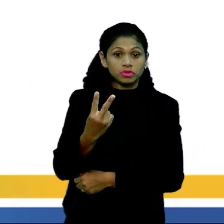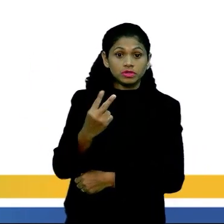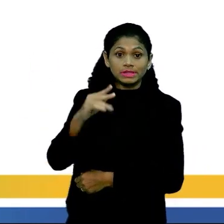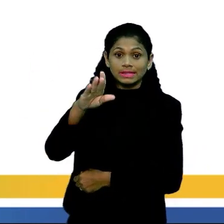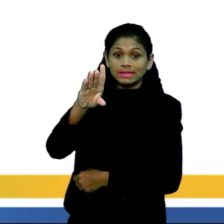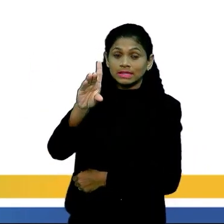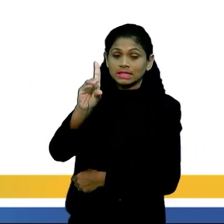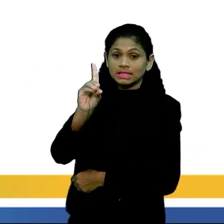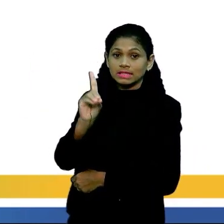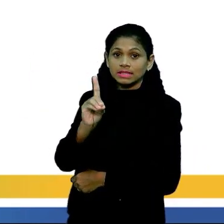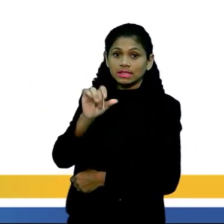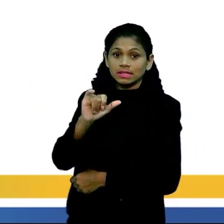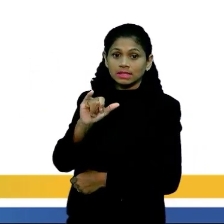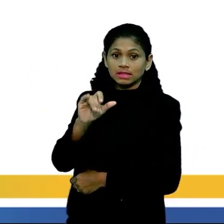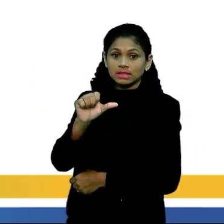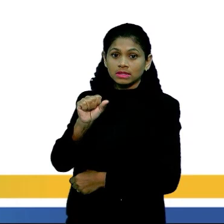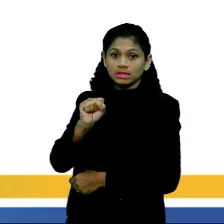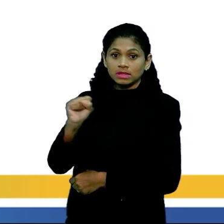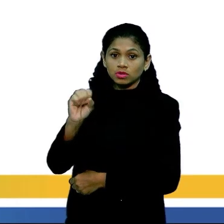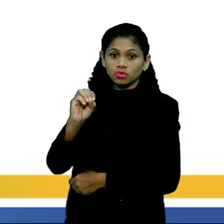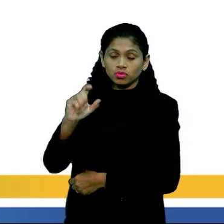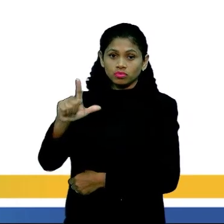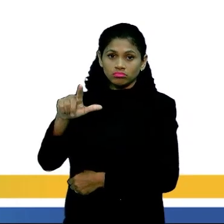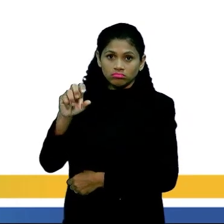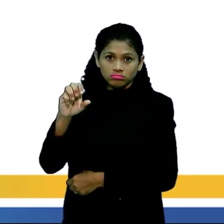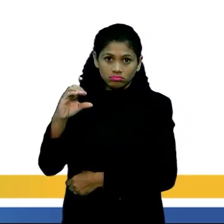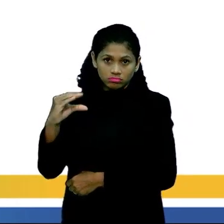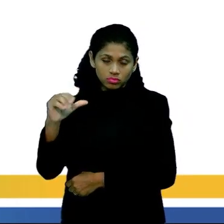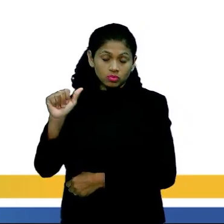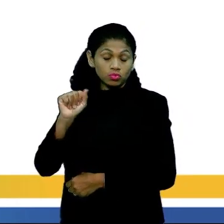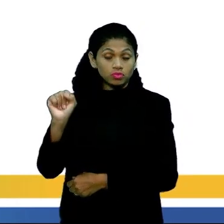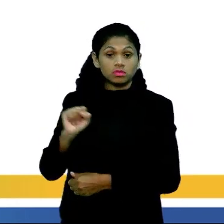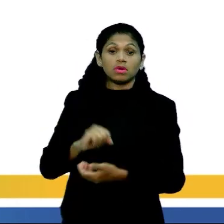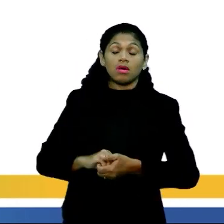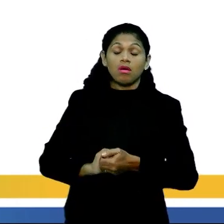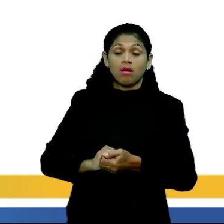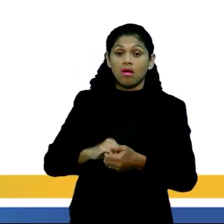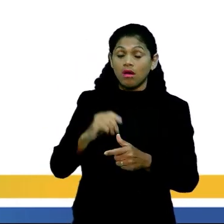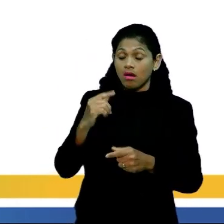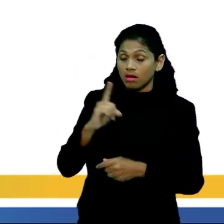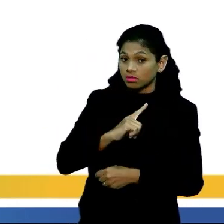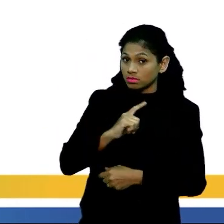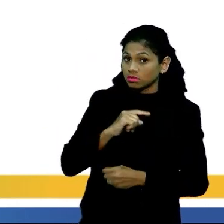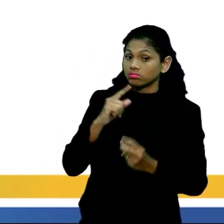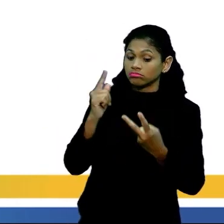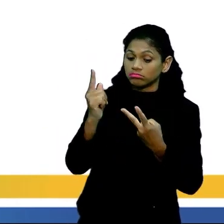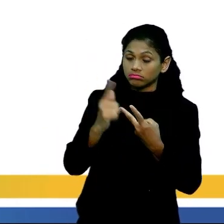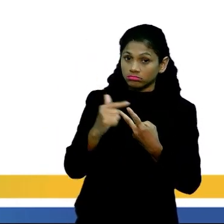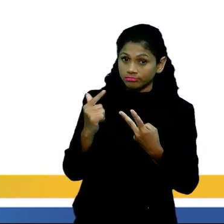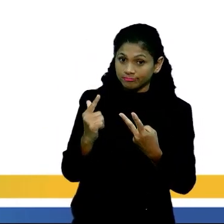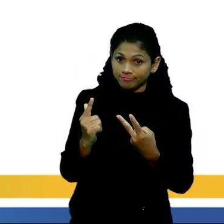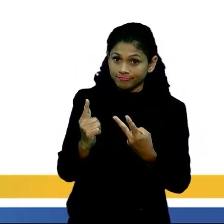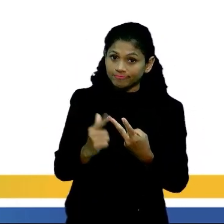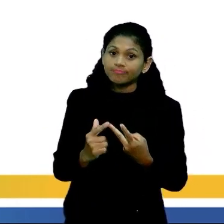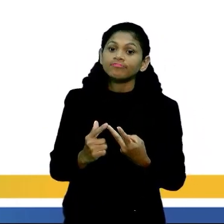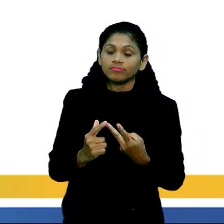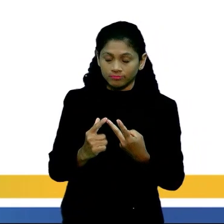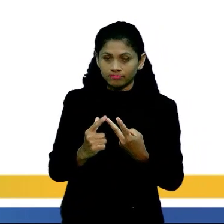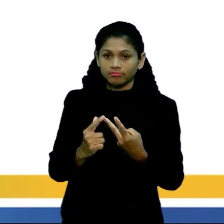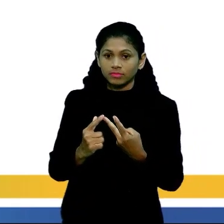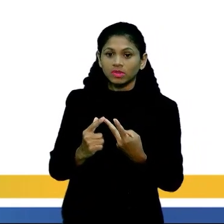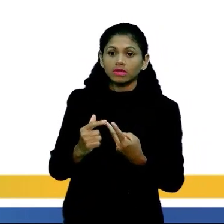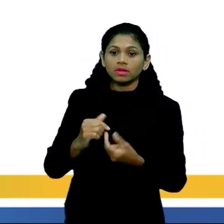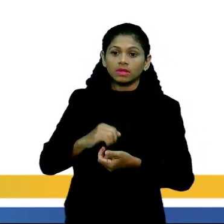simples e pode ser uma dissolução fracionada. Na dissolução, há a necessidade que haja adição de solvente.